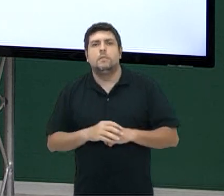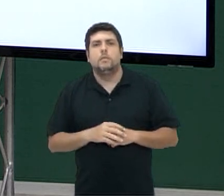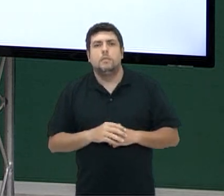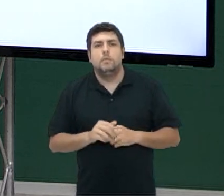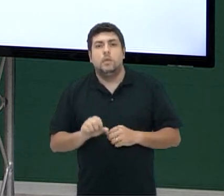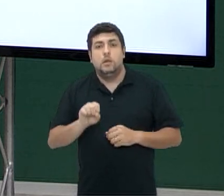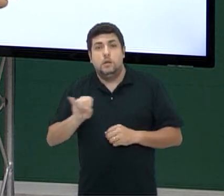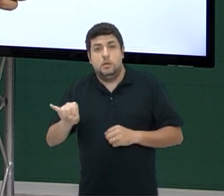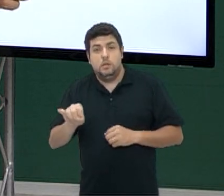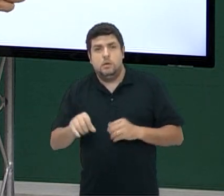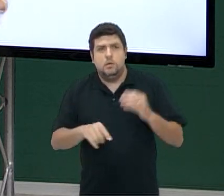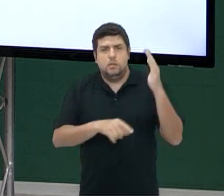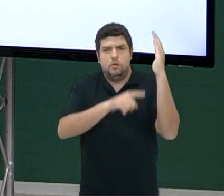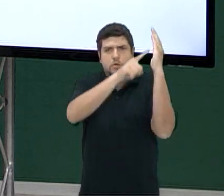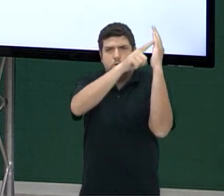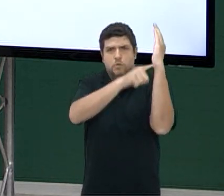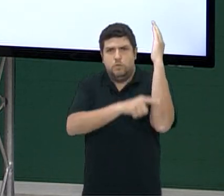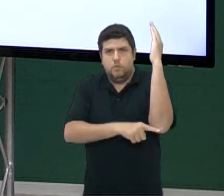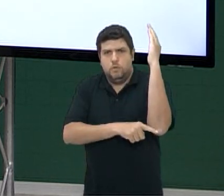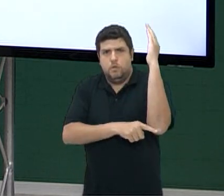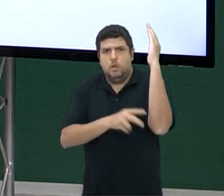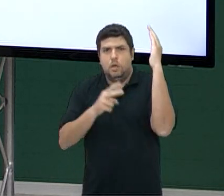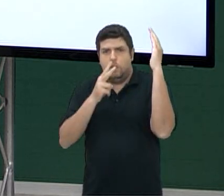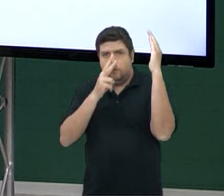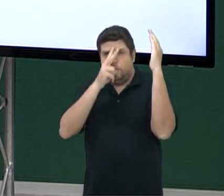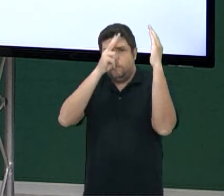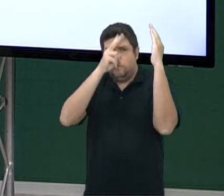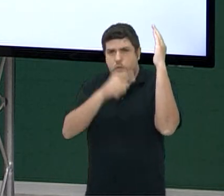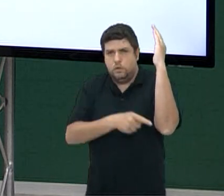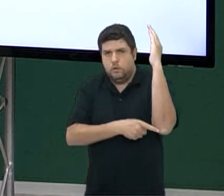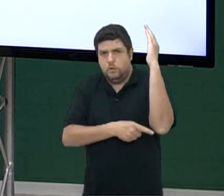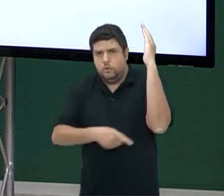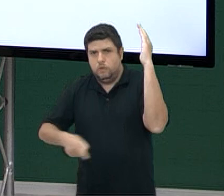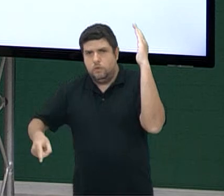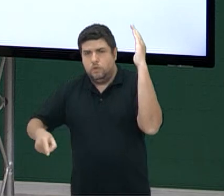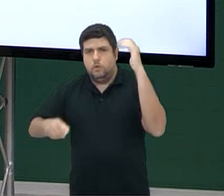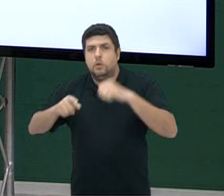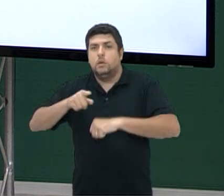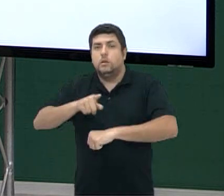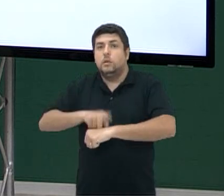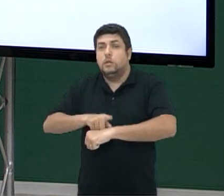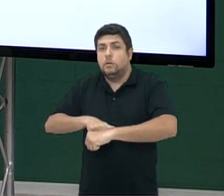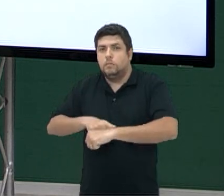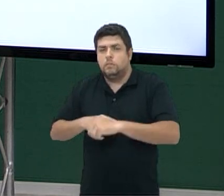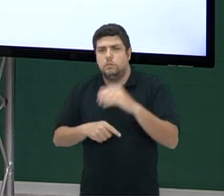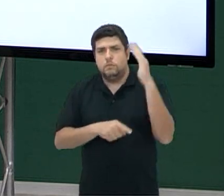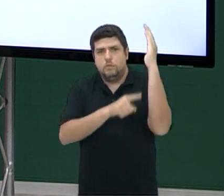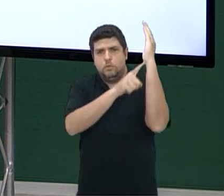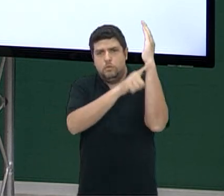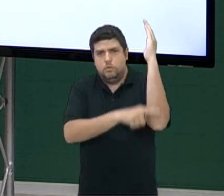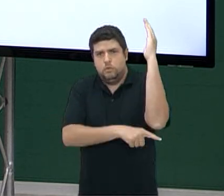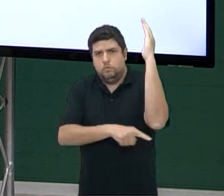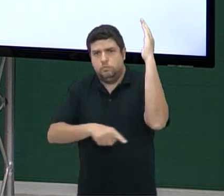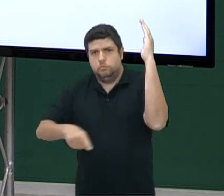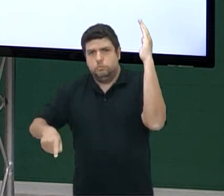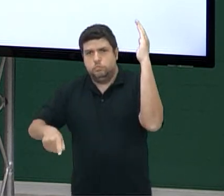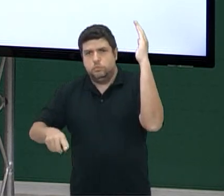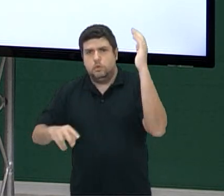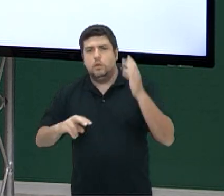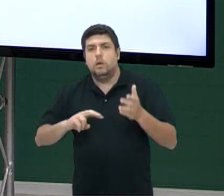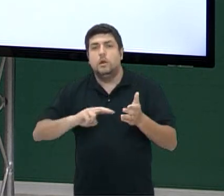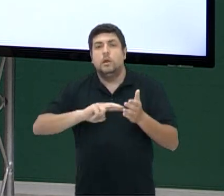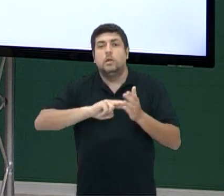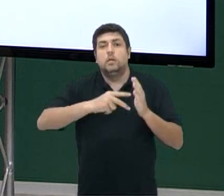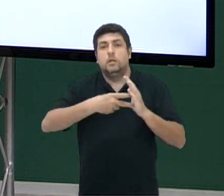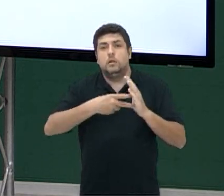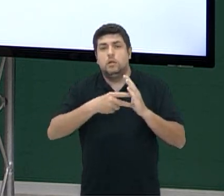força pelo tempo, eu vou perceber que a propriedade gráfica dele seria que a área